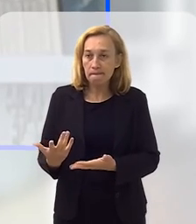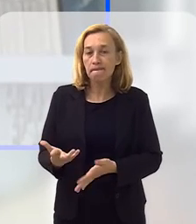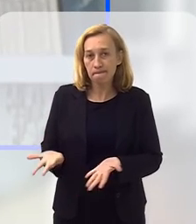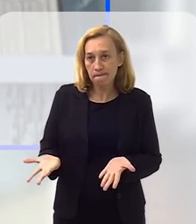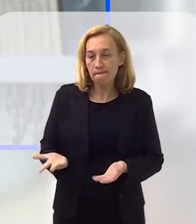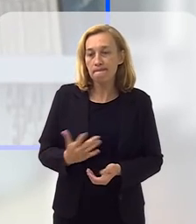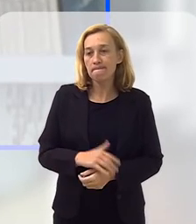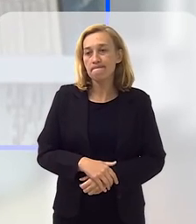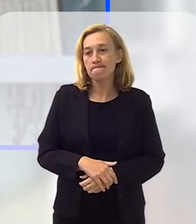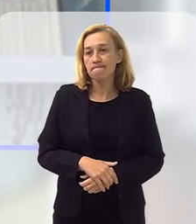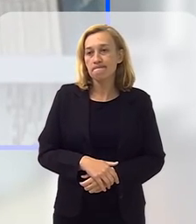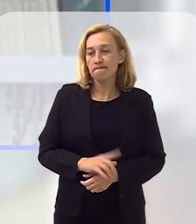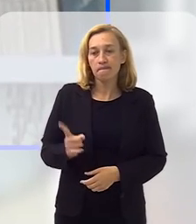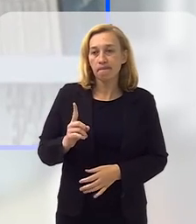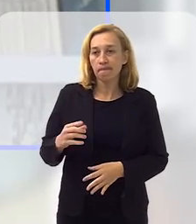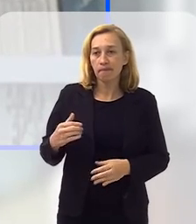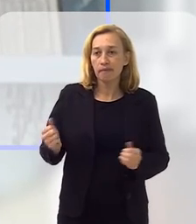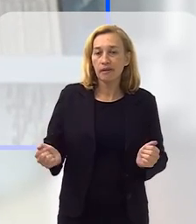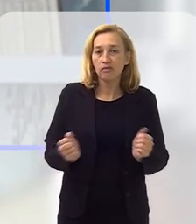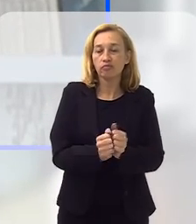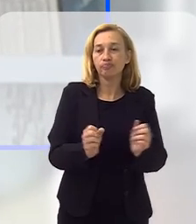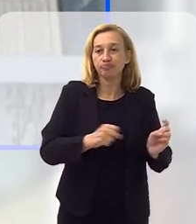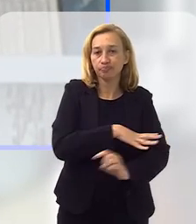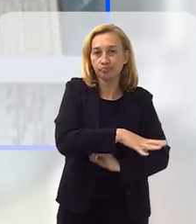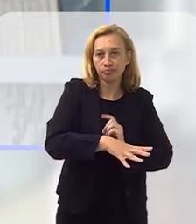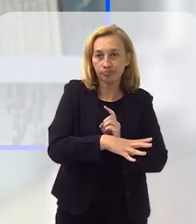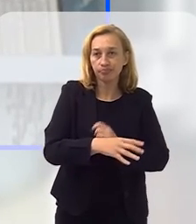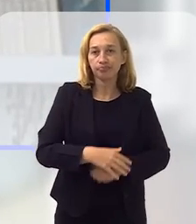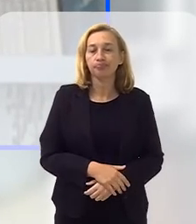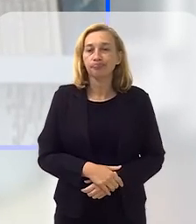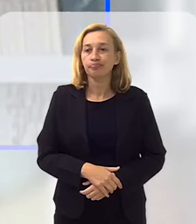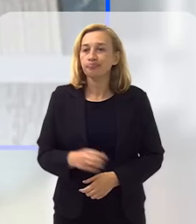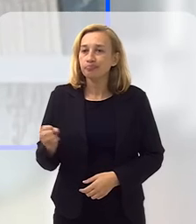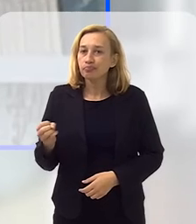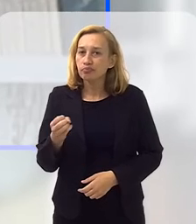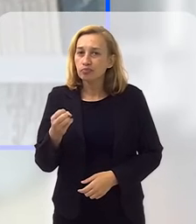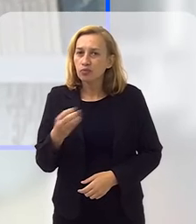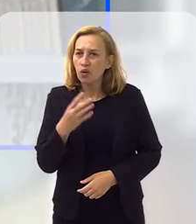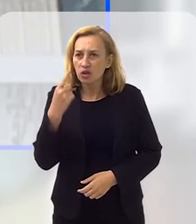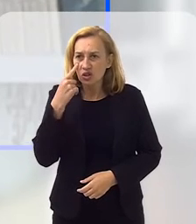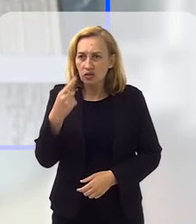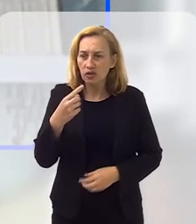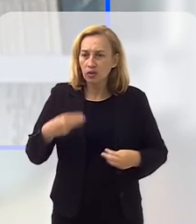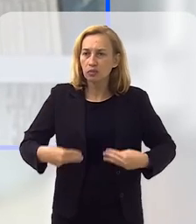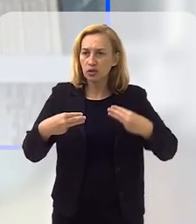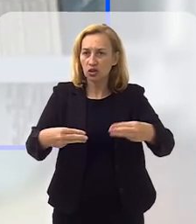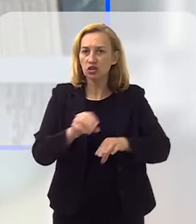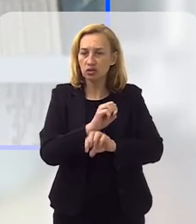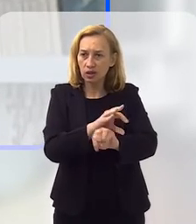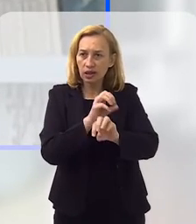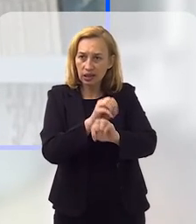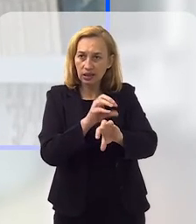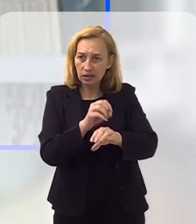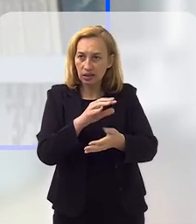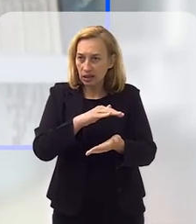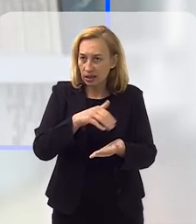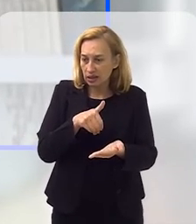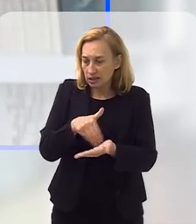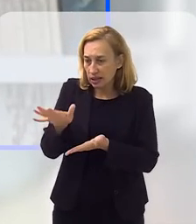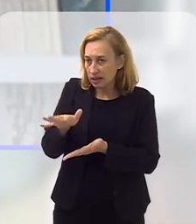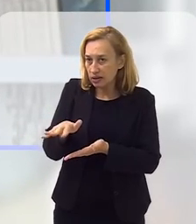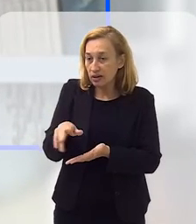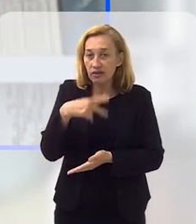jogar ali num canto, você vai ficar ali e você não vai participar da sociedade. Recentemente, a gente viu o ministro da Educação, que acabou de